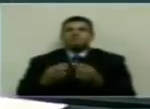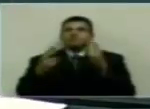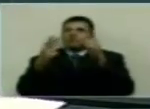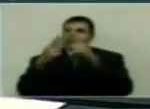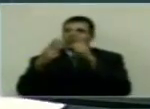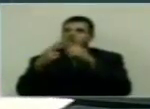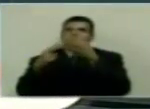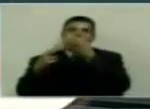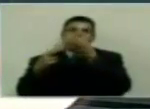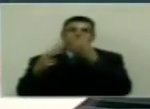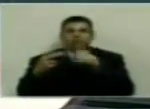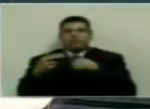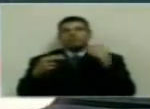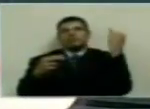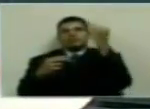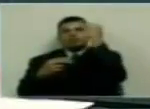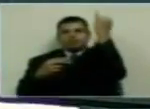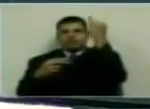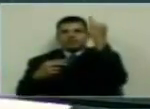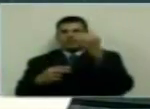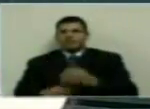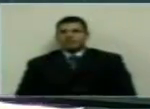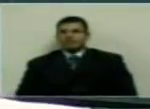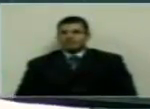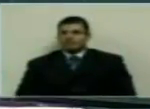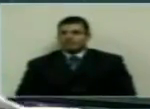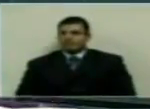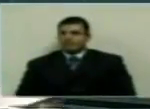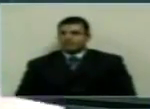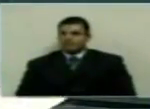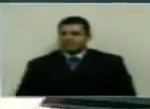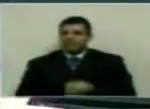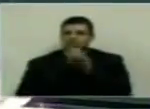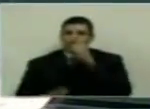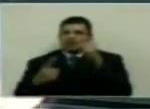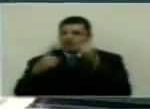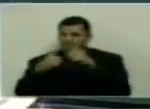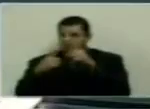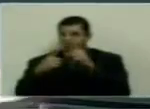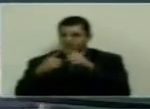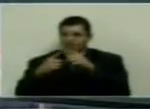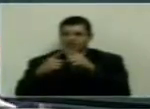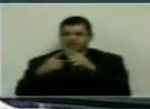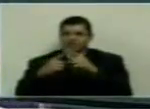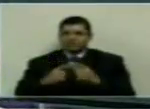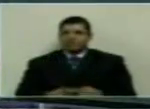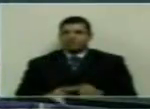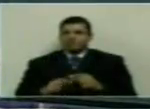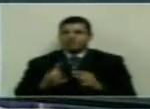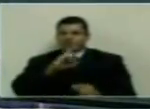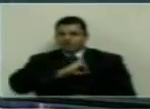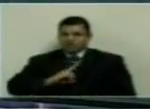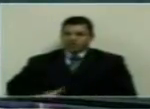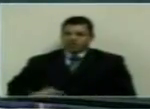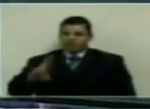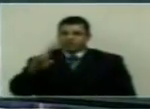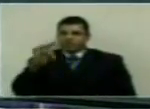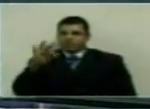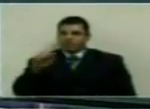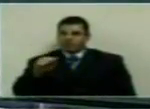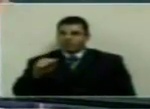duas questões que para mim são fundamentais. A primeira delas, deputado Marco